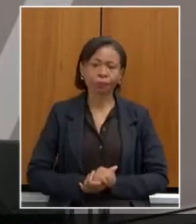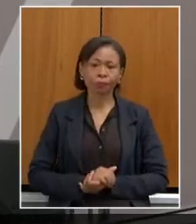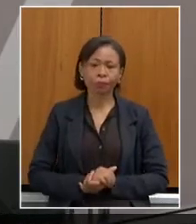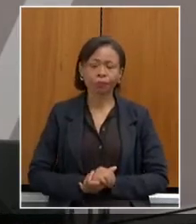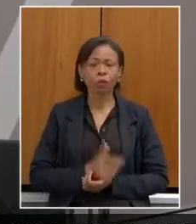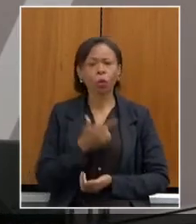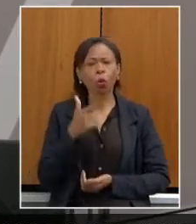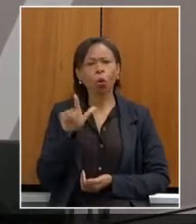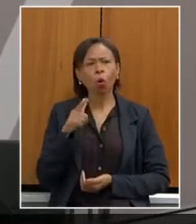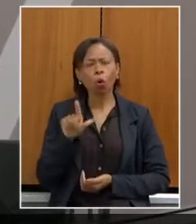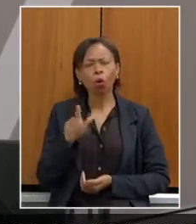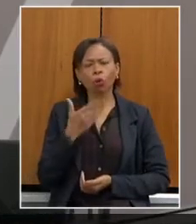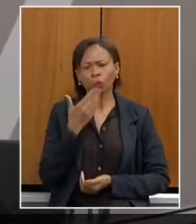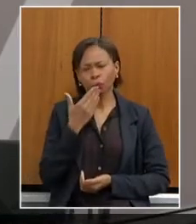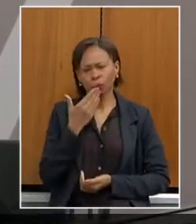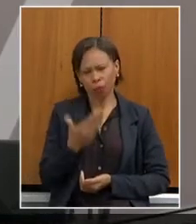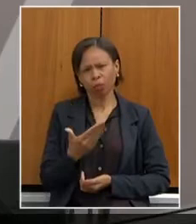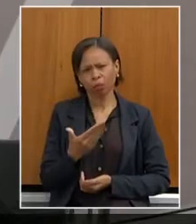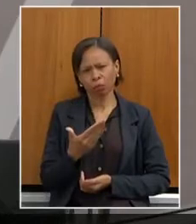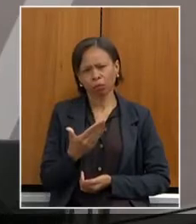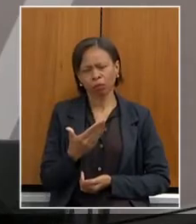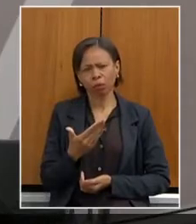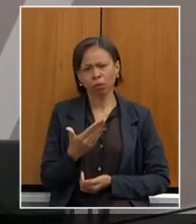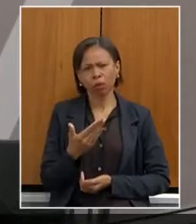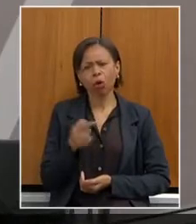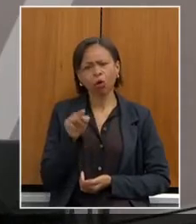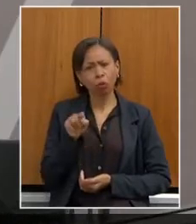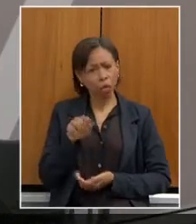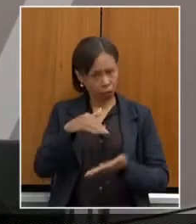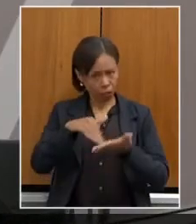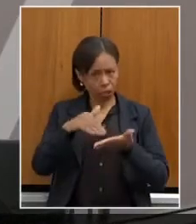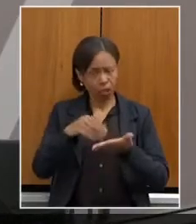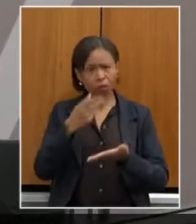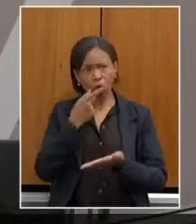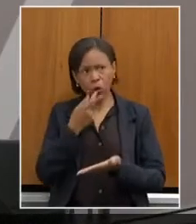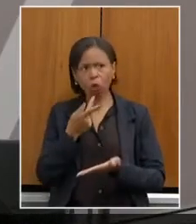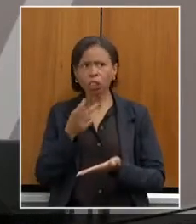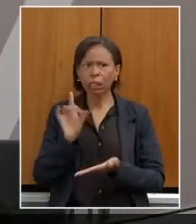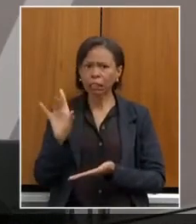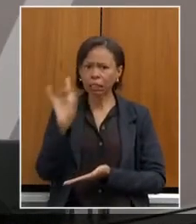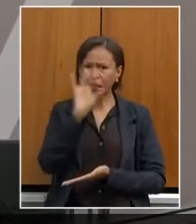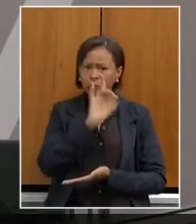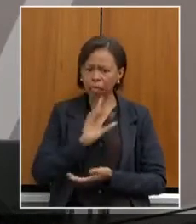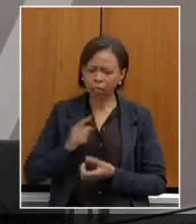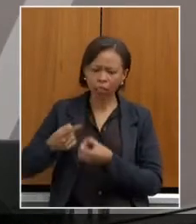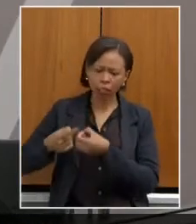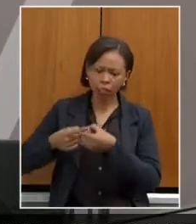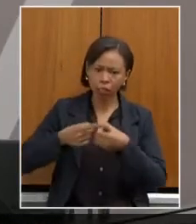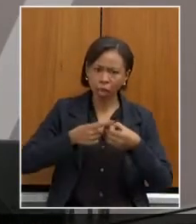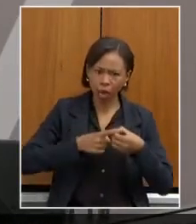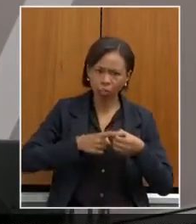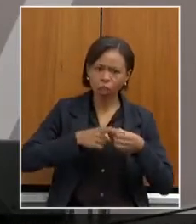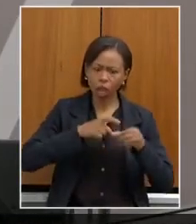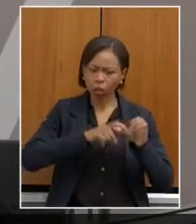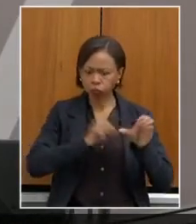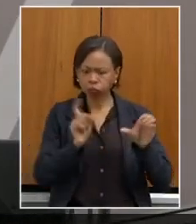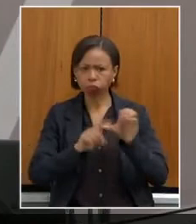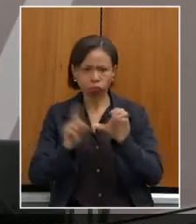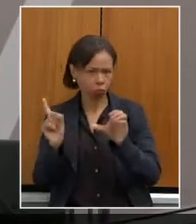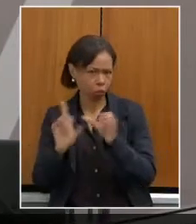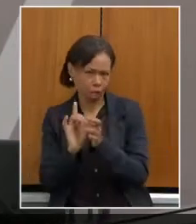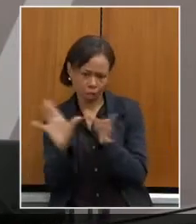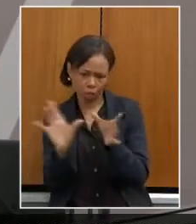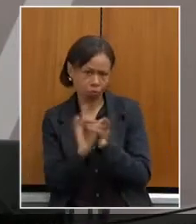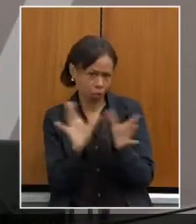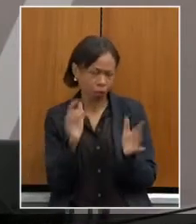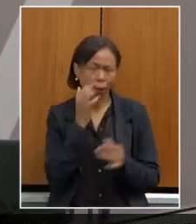outra reivindicação secretário como o senhor bem disse aí da autonomia dos municípios mas também era importante que tivesse usação até de